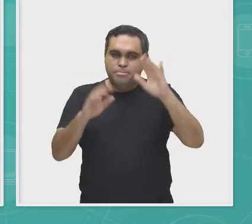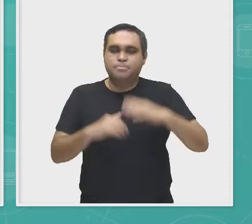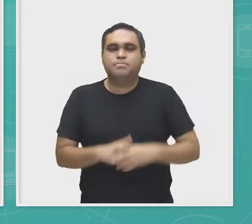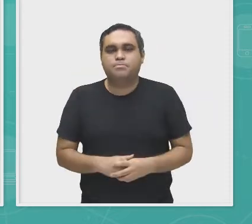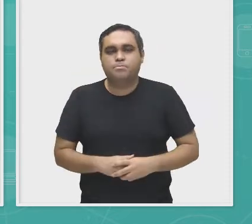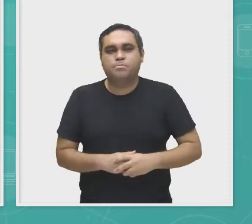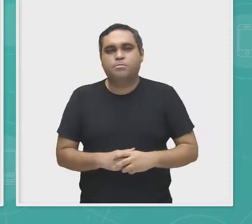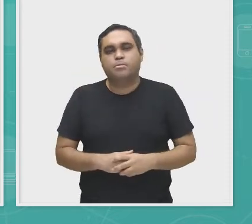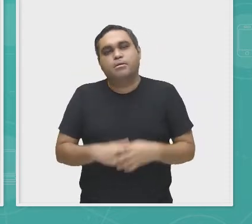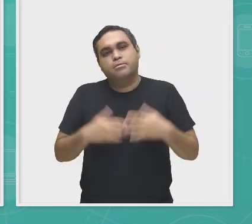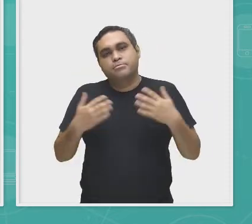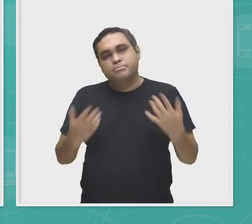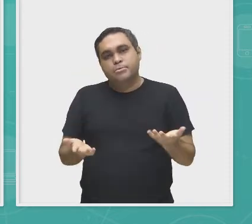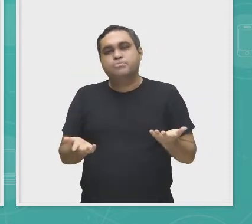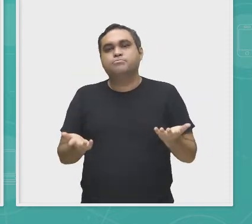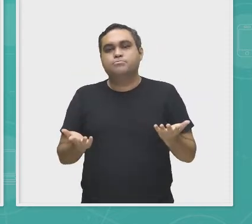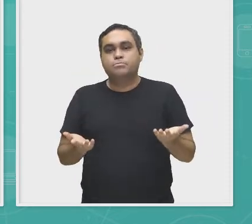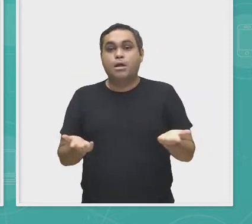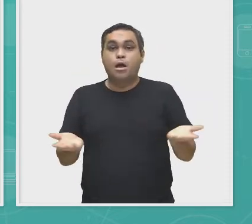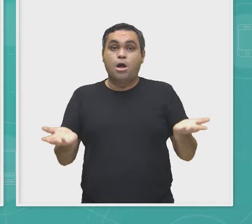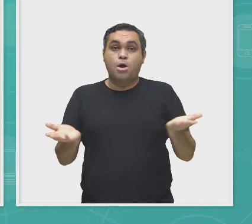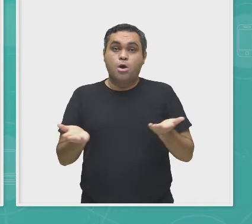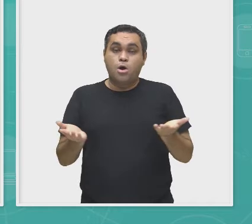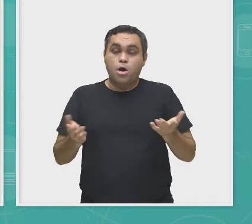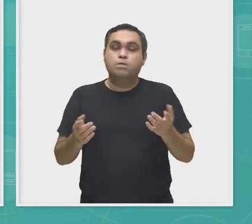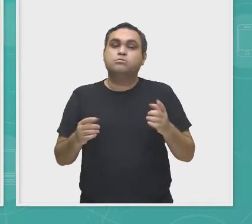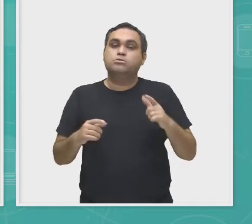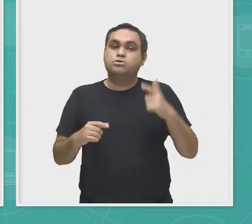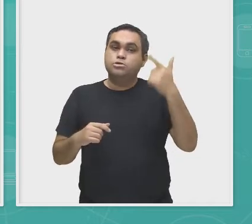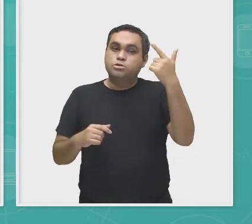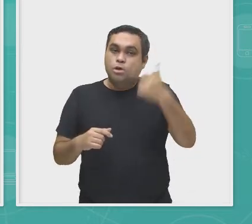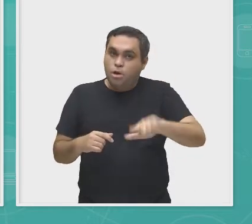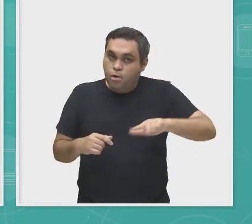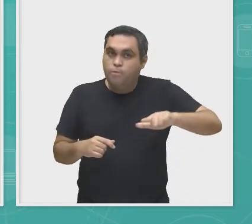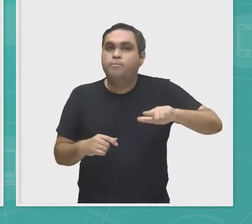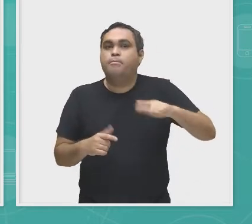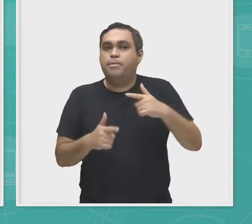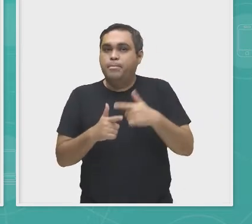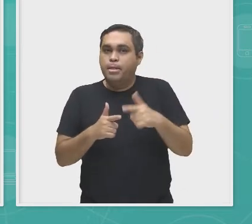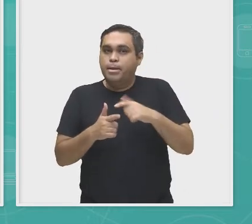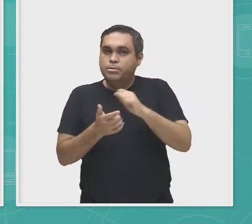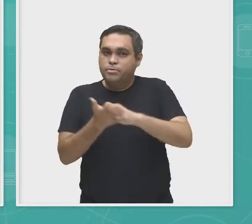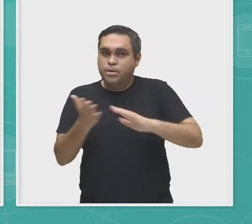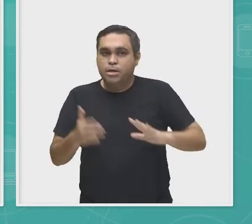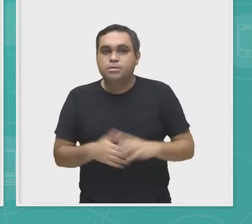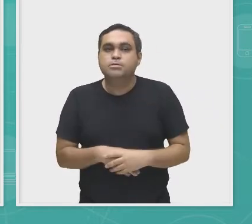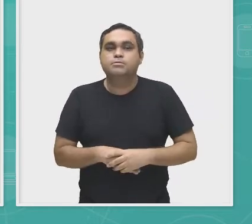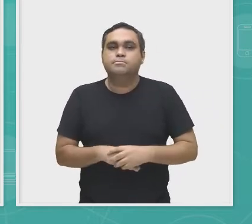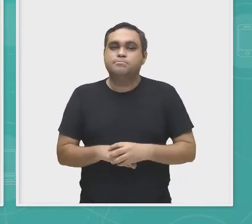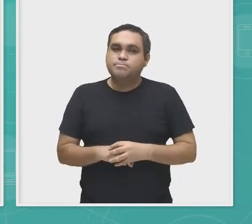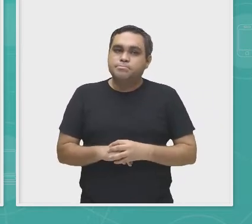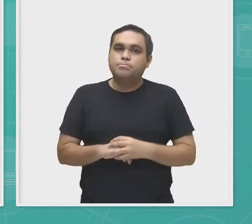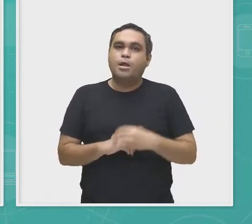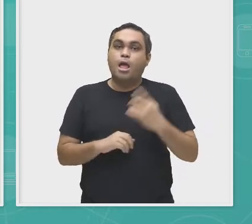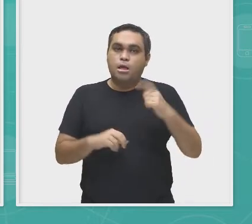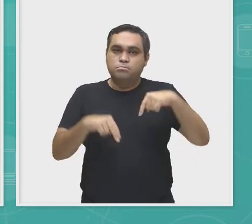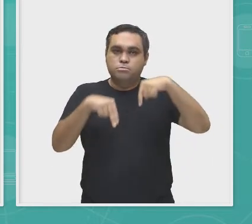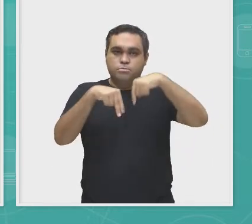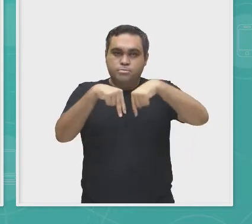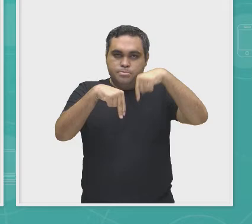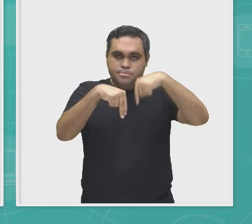Muito bem, meus queridos alunos, vamos aqui para mais uma situação problema envolvendo números